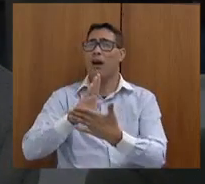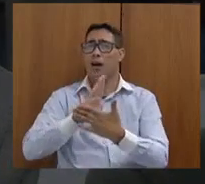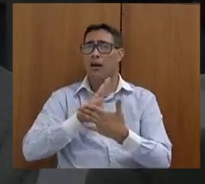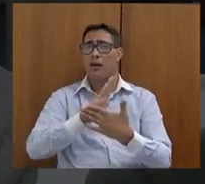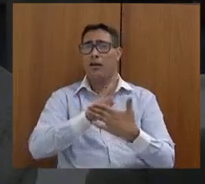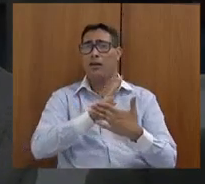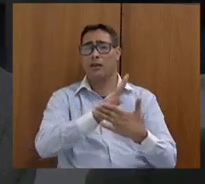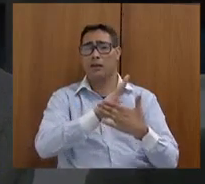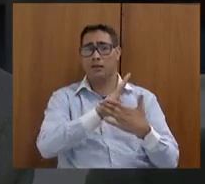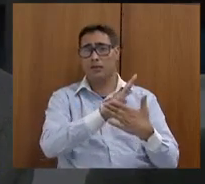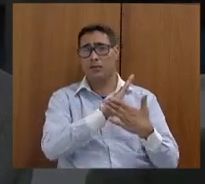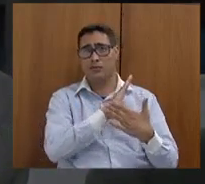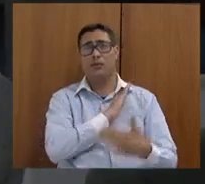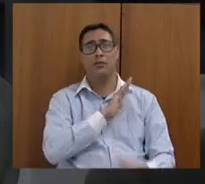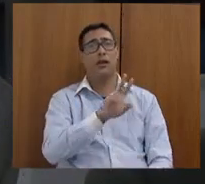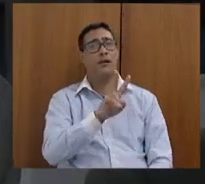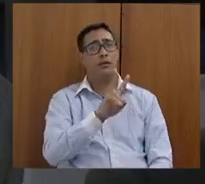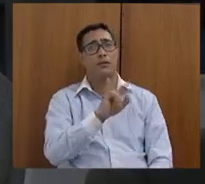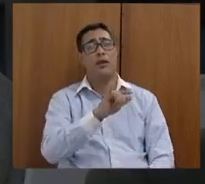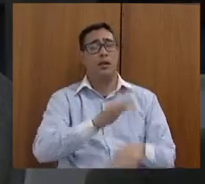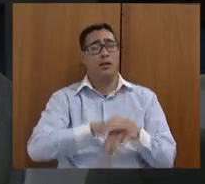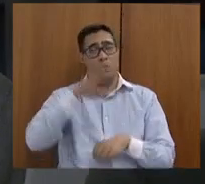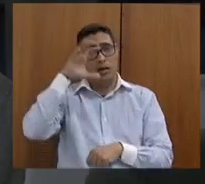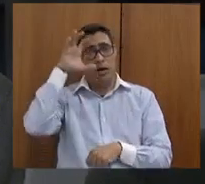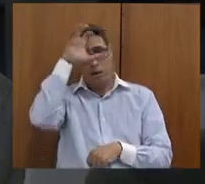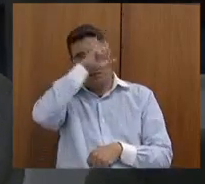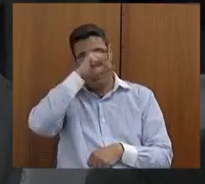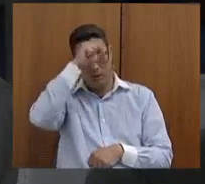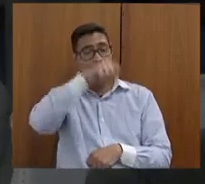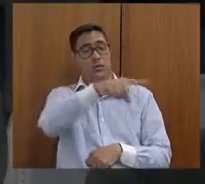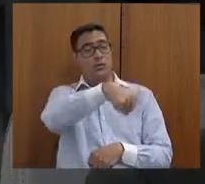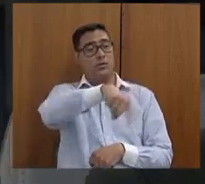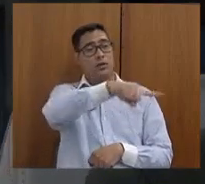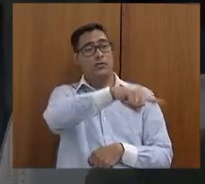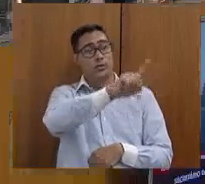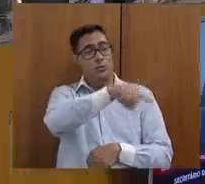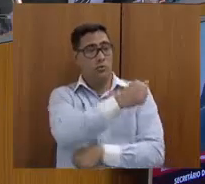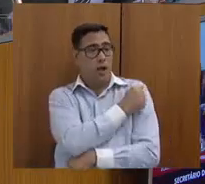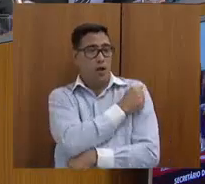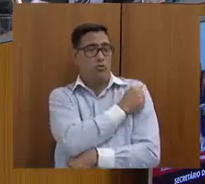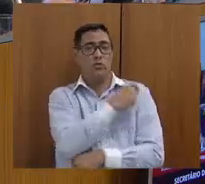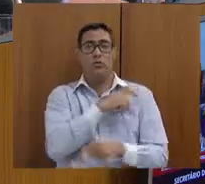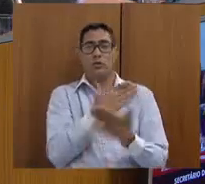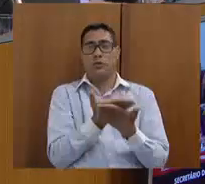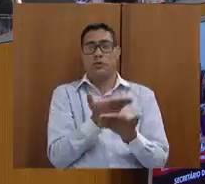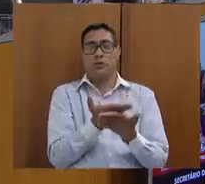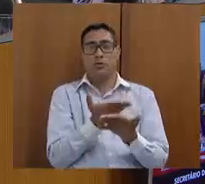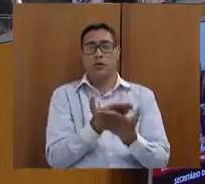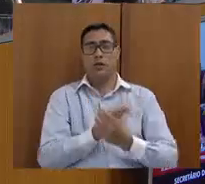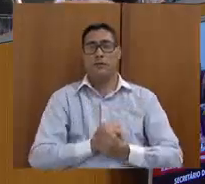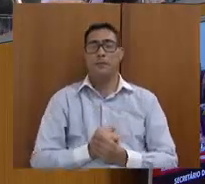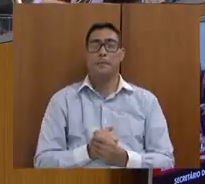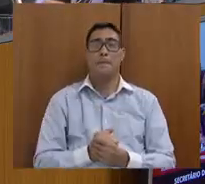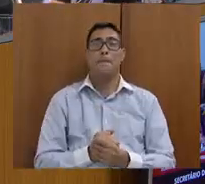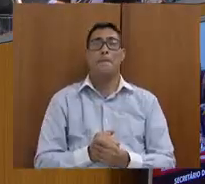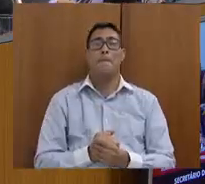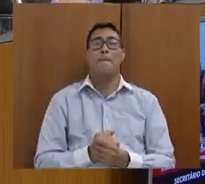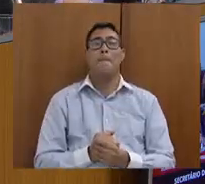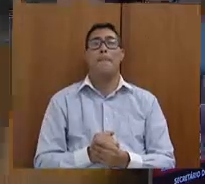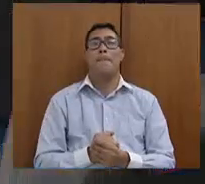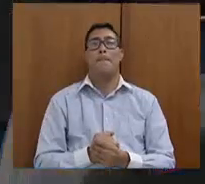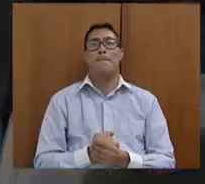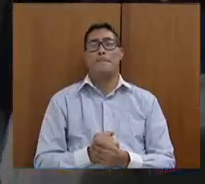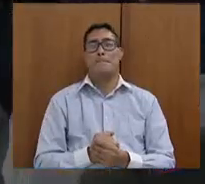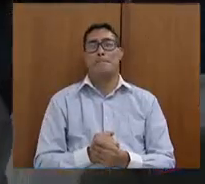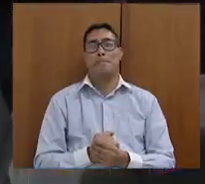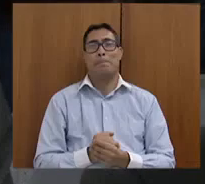e muito lá no aprendizado dos alunos dessa escola a mais eu quero